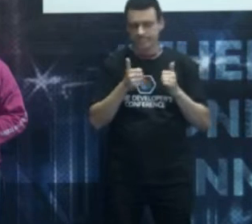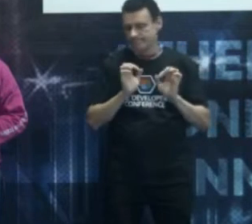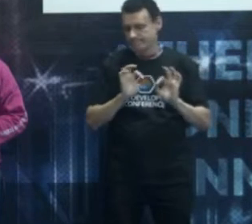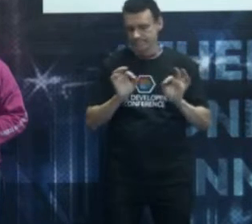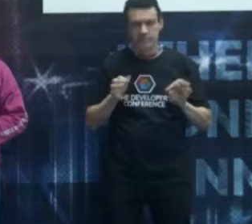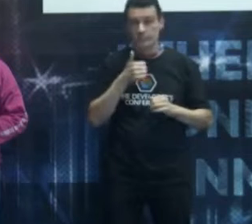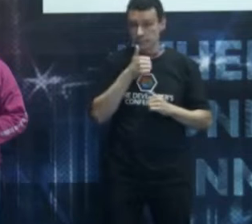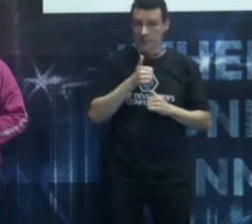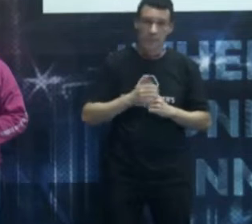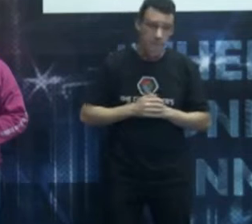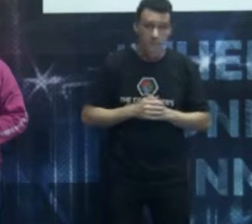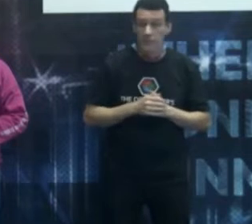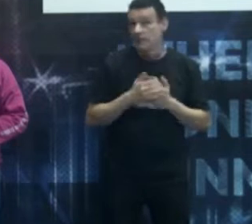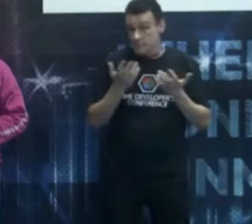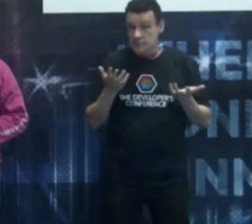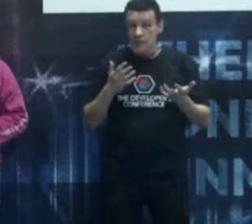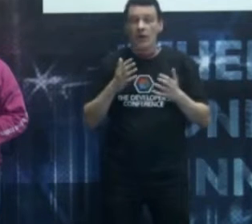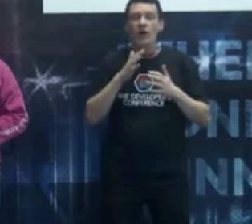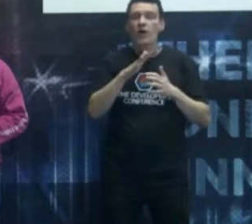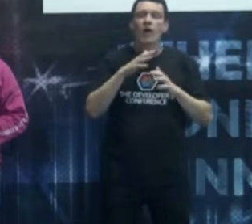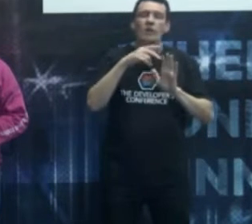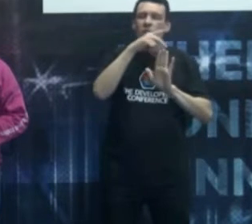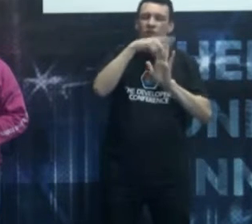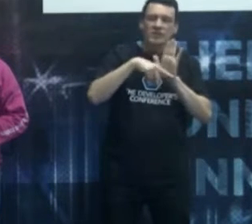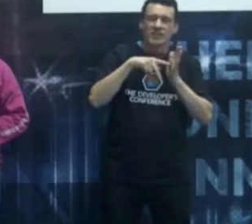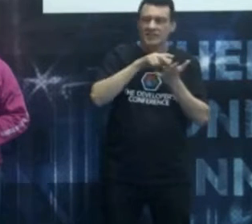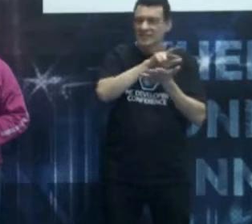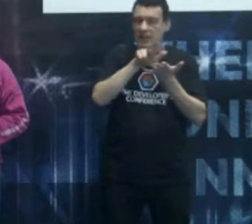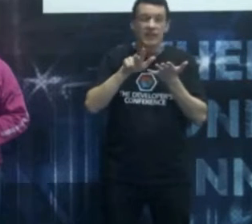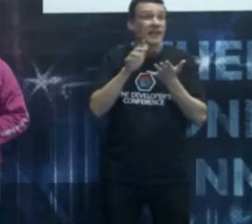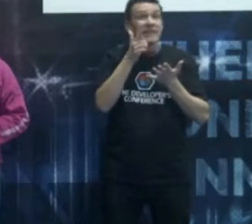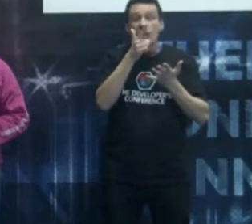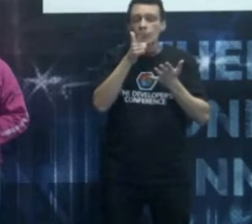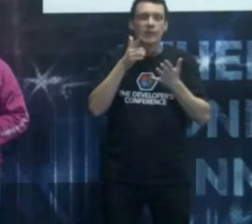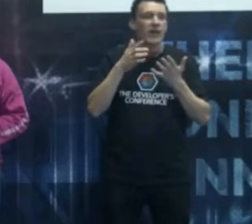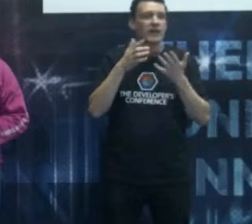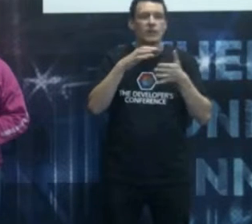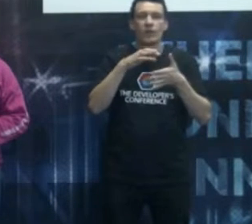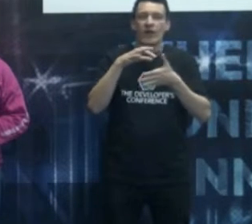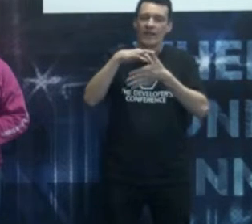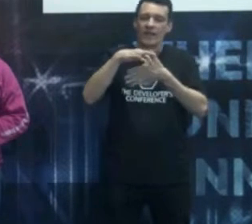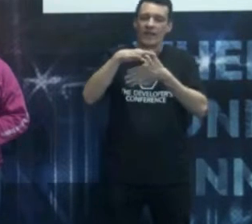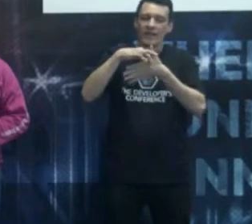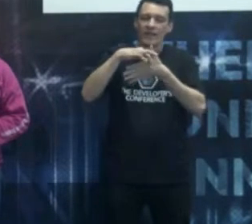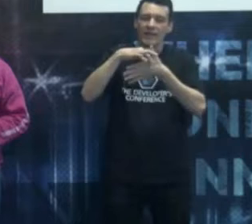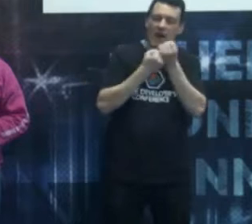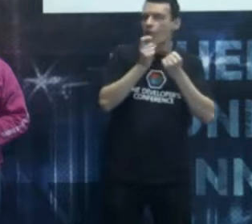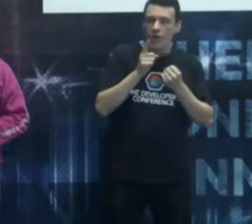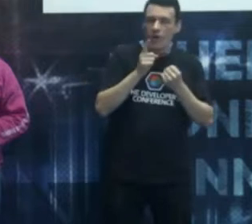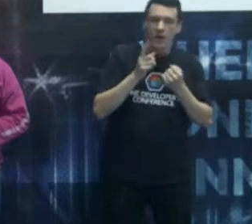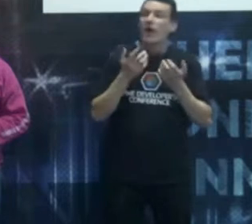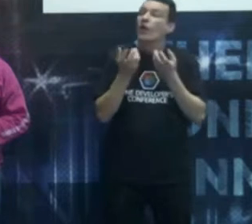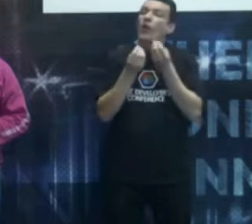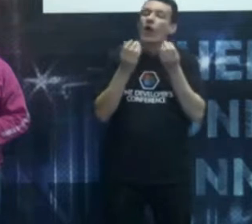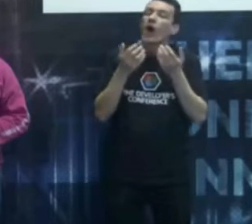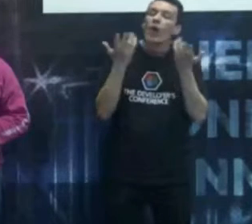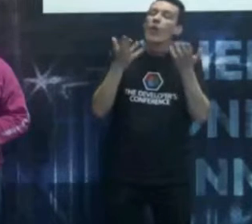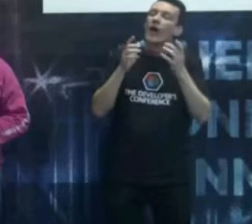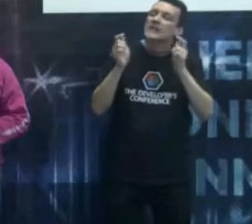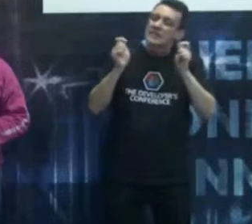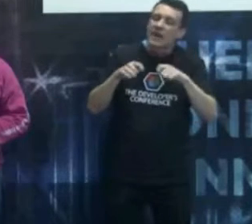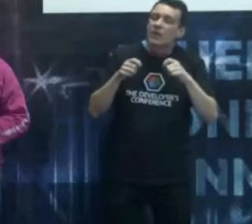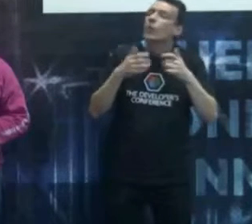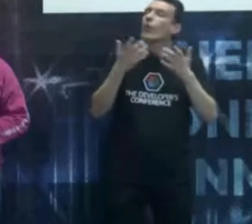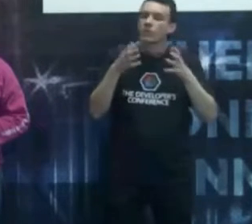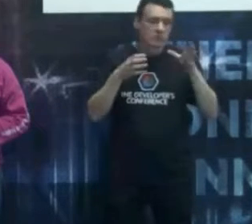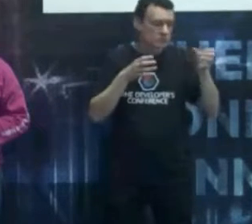tinha liderança comigo, apoiando, olhando para que cargos a gente consegue incluir, para incluir verdadeiramente, olhando para